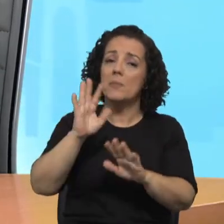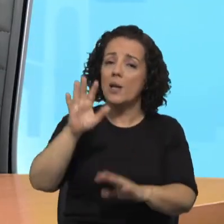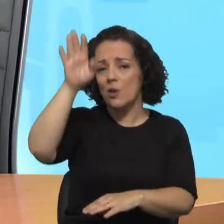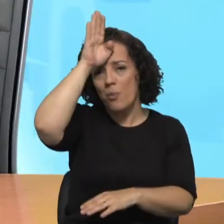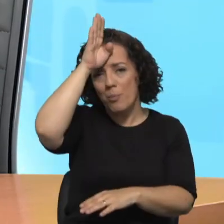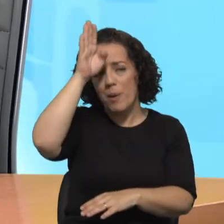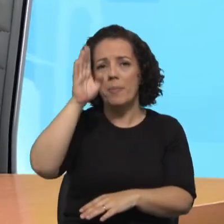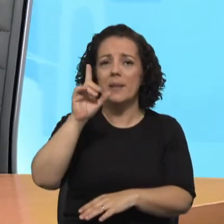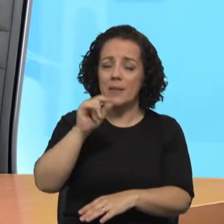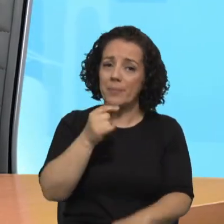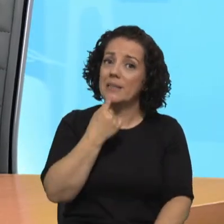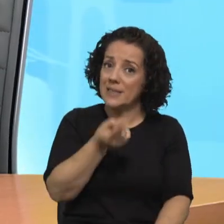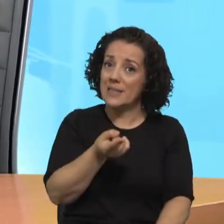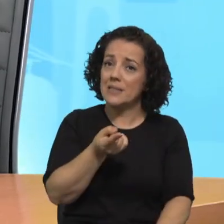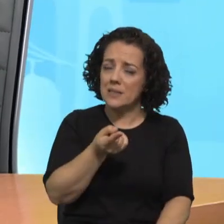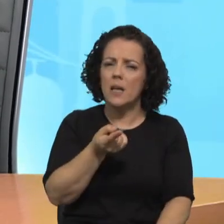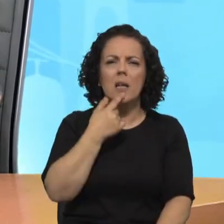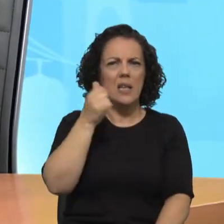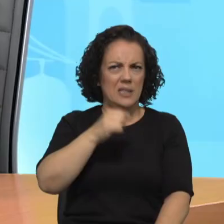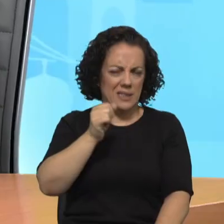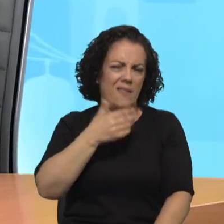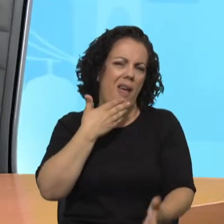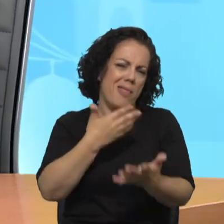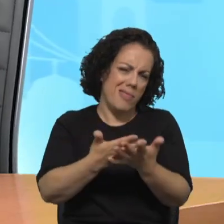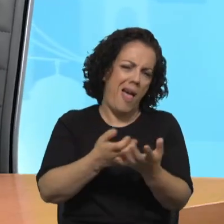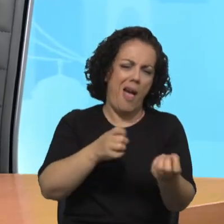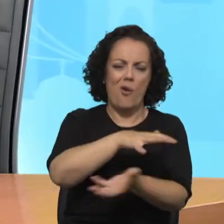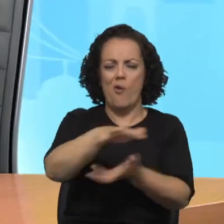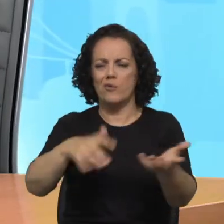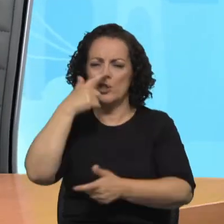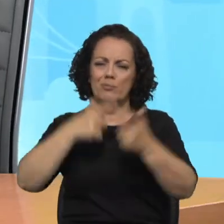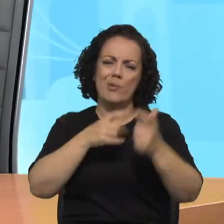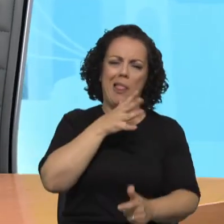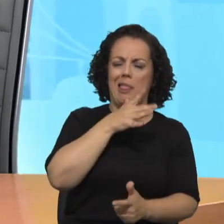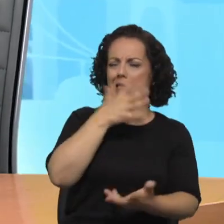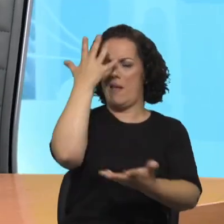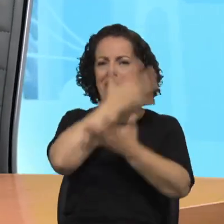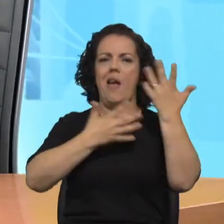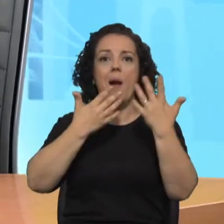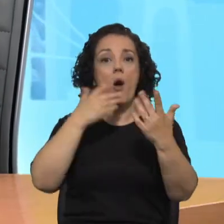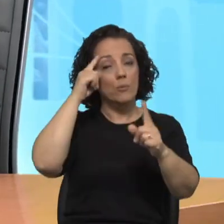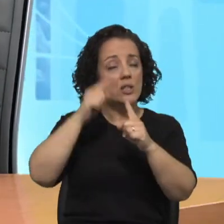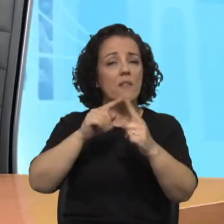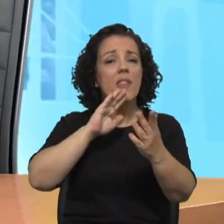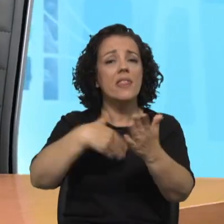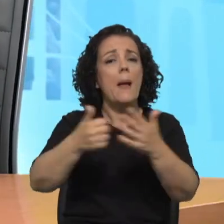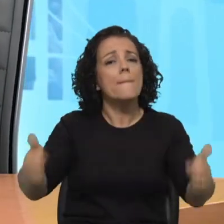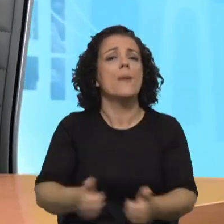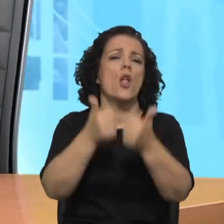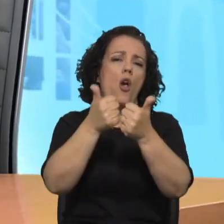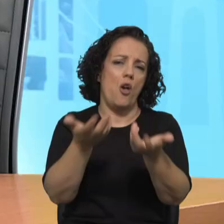também já lembrou isso. Claro que isso vai dar um pouco de desconforto, sim, mas é para uma coisa melhor. Portanto, vale a pena